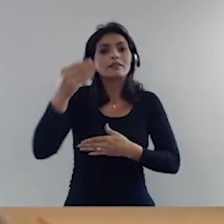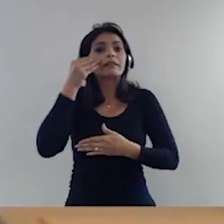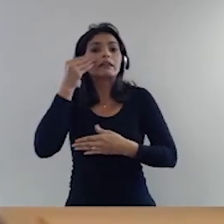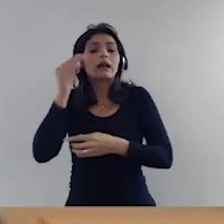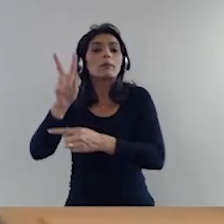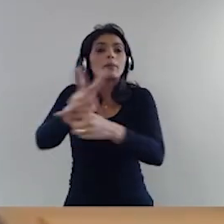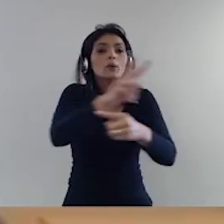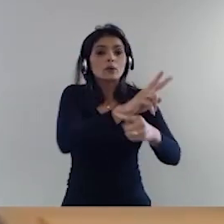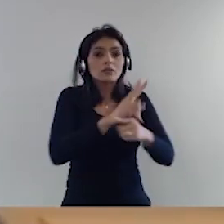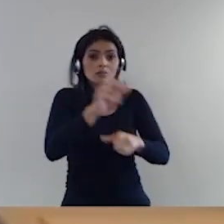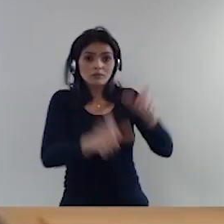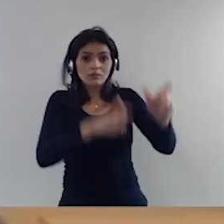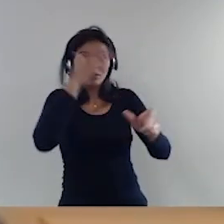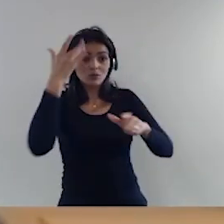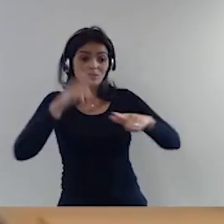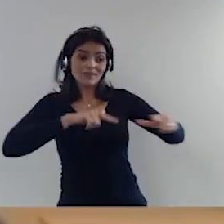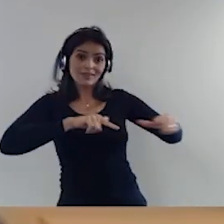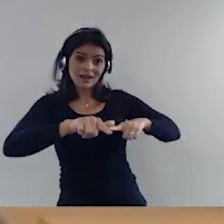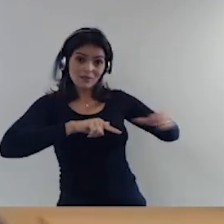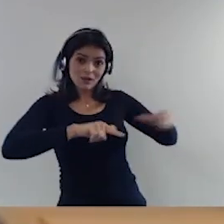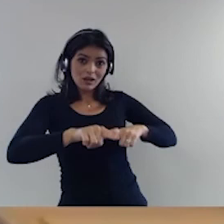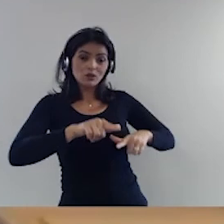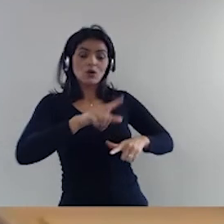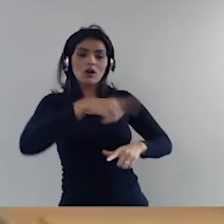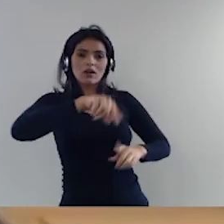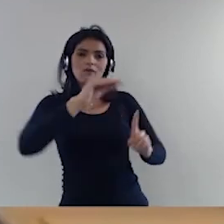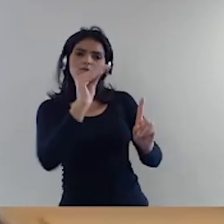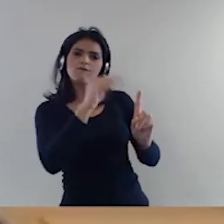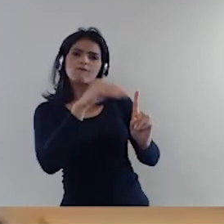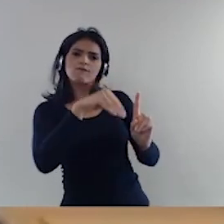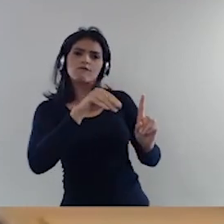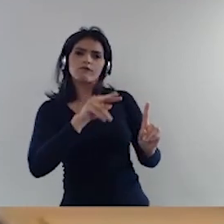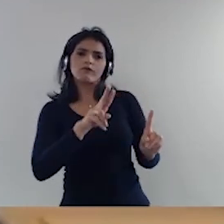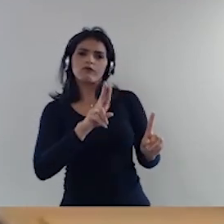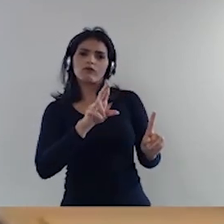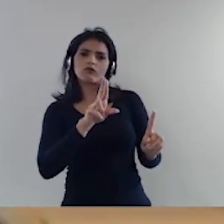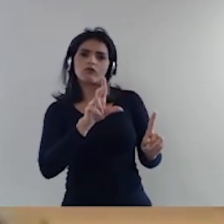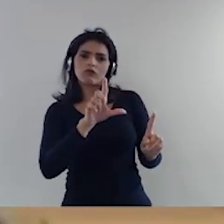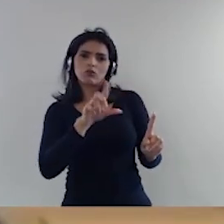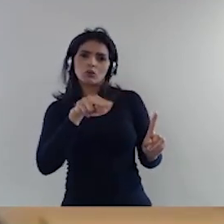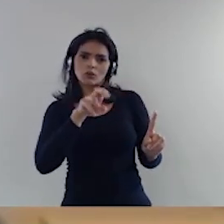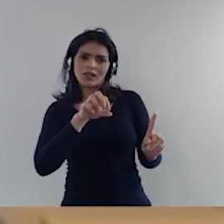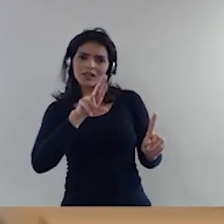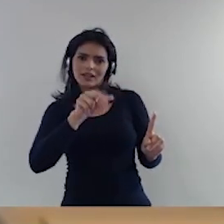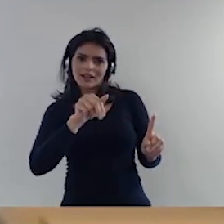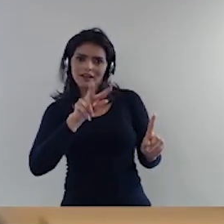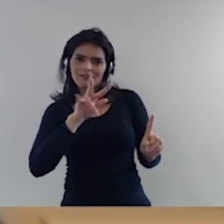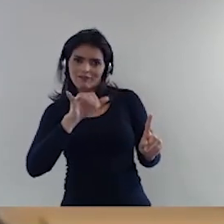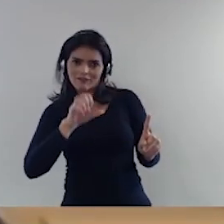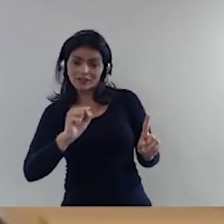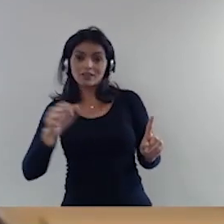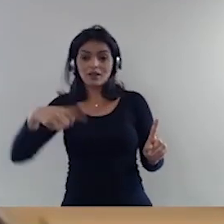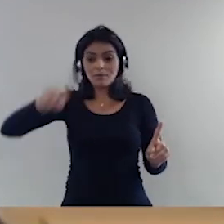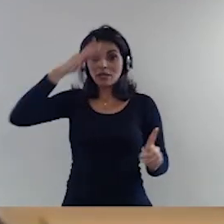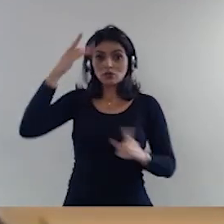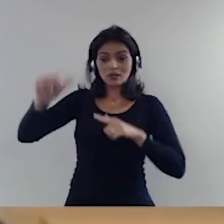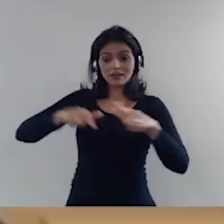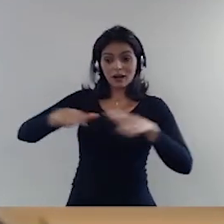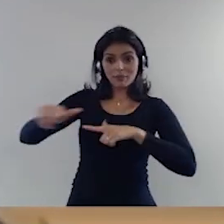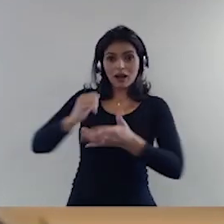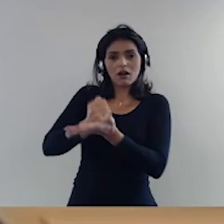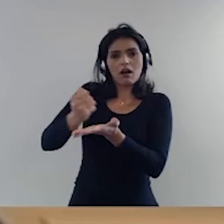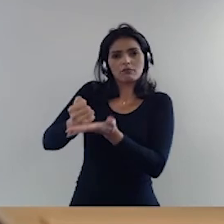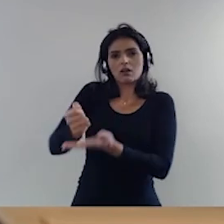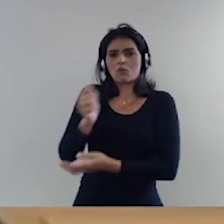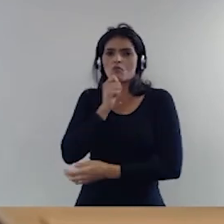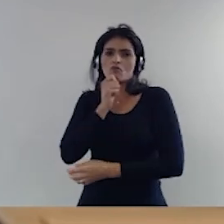proteger os trabalhadores vulneráveis, sobretudo os trabalhadores na informalidade, e ainda do ponto de